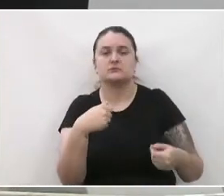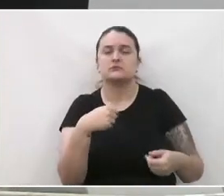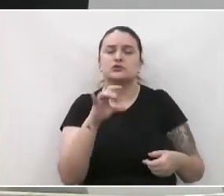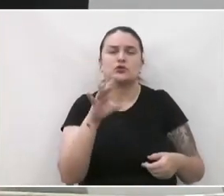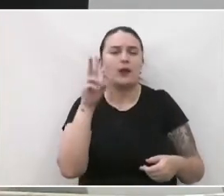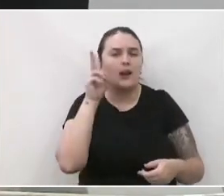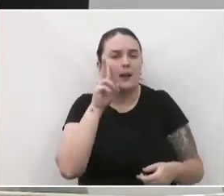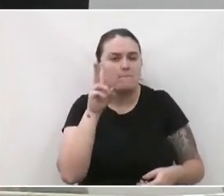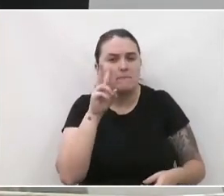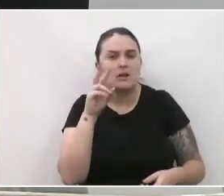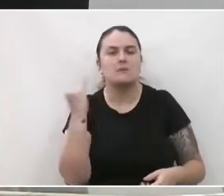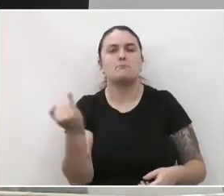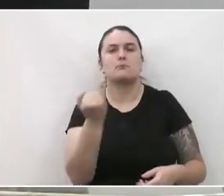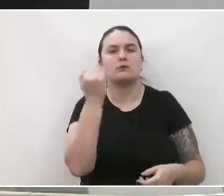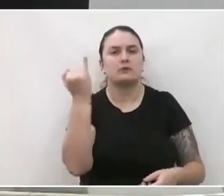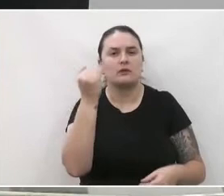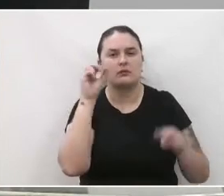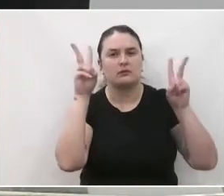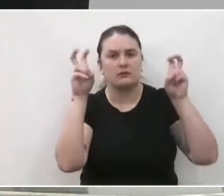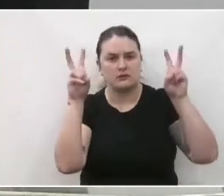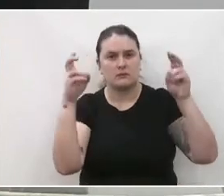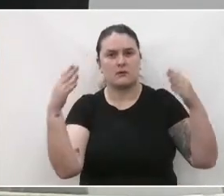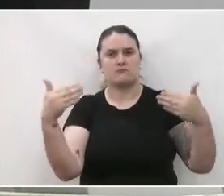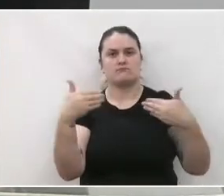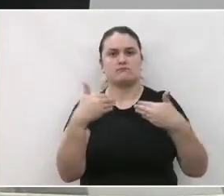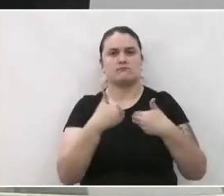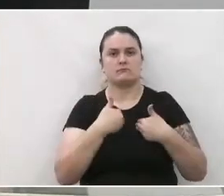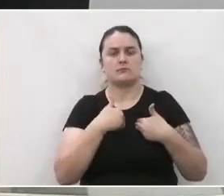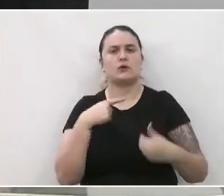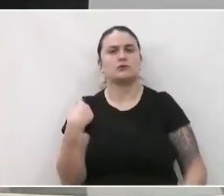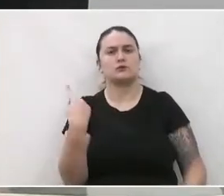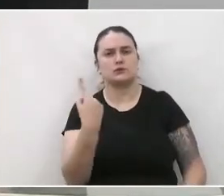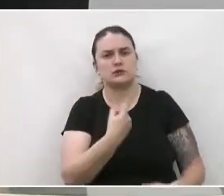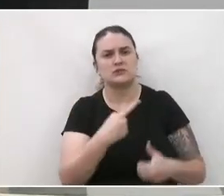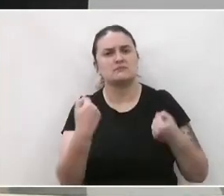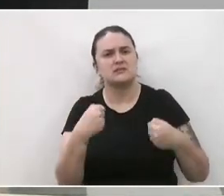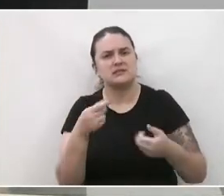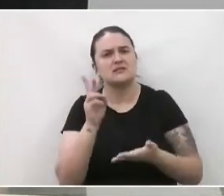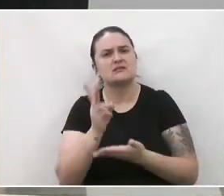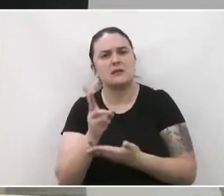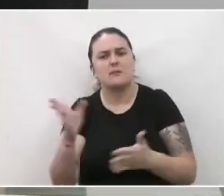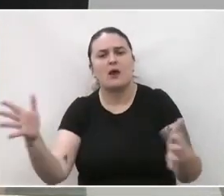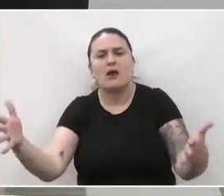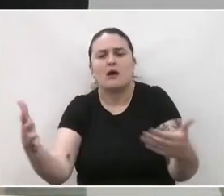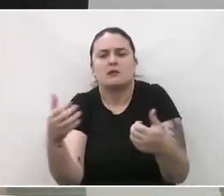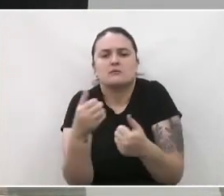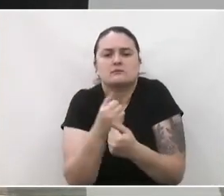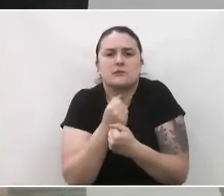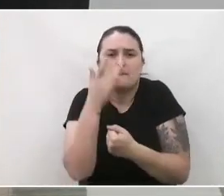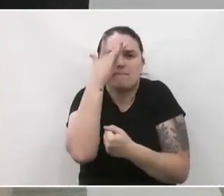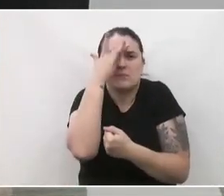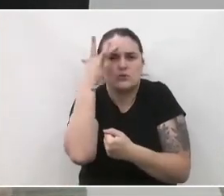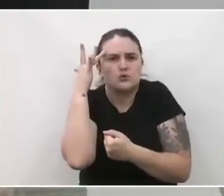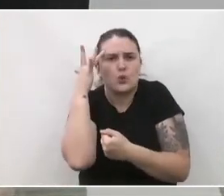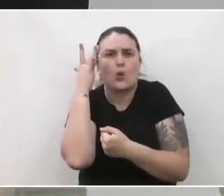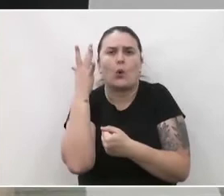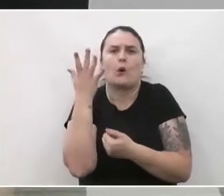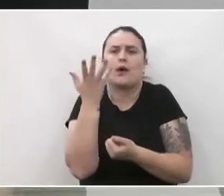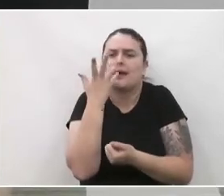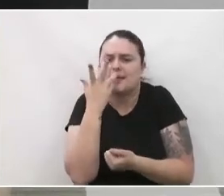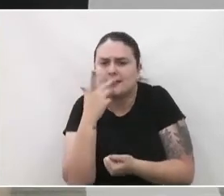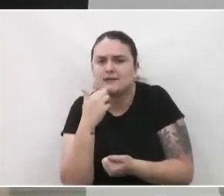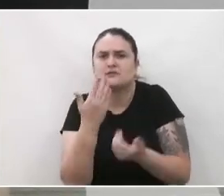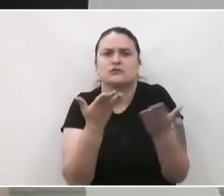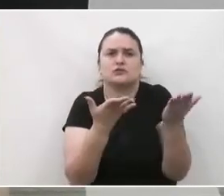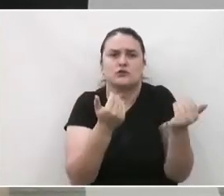noite, da importância do tema, de que a gente tem que sempre acolher essas crianças, esses jovens, essas